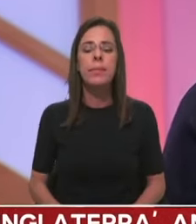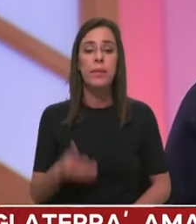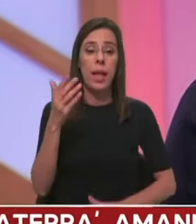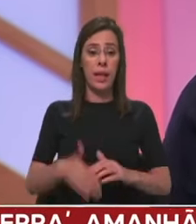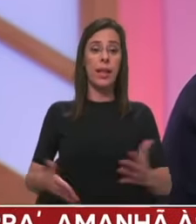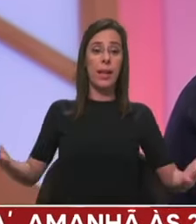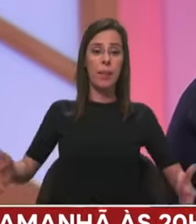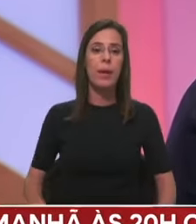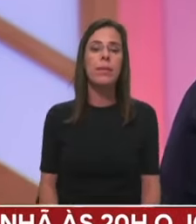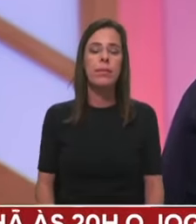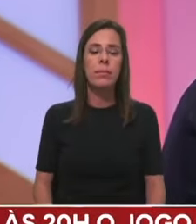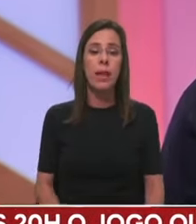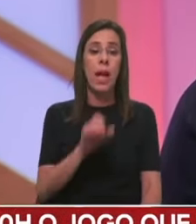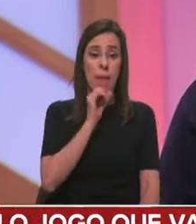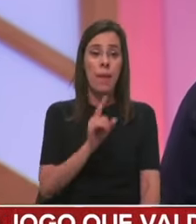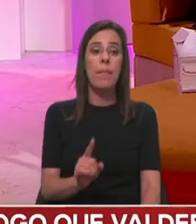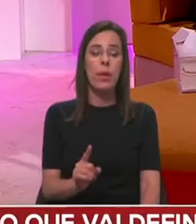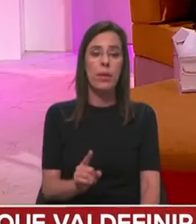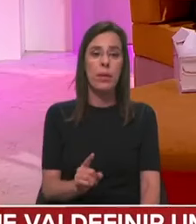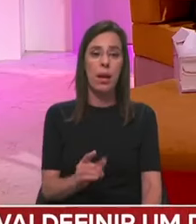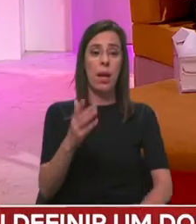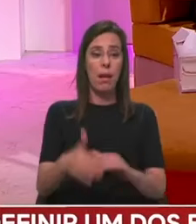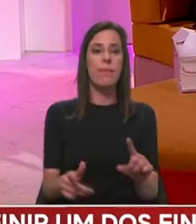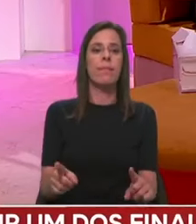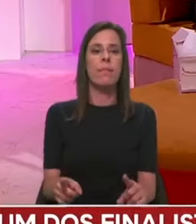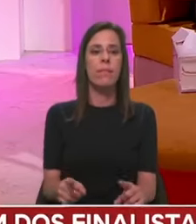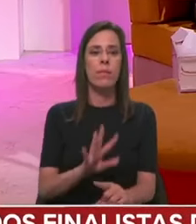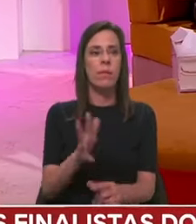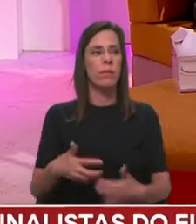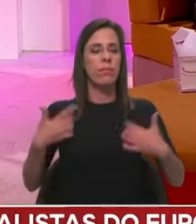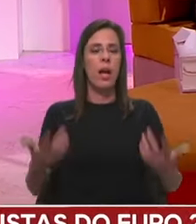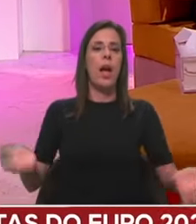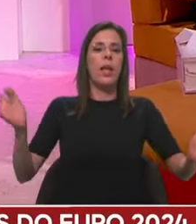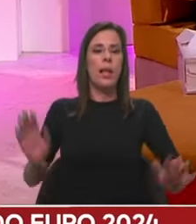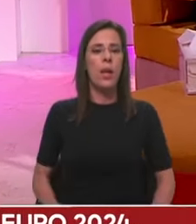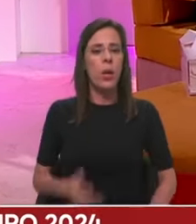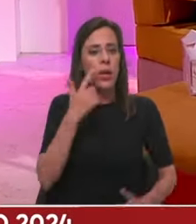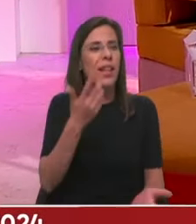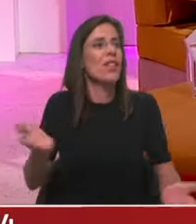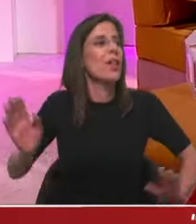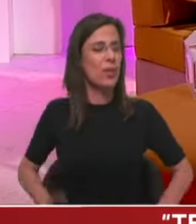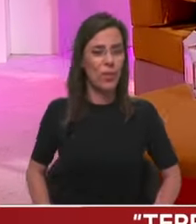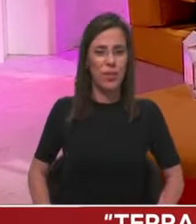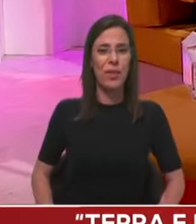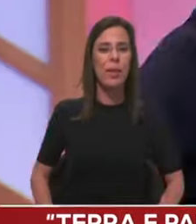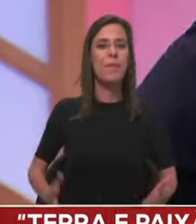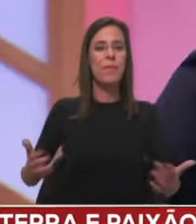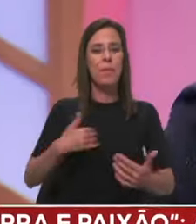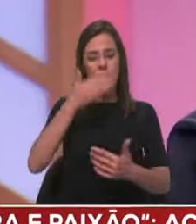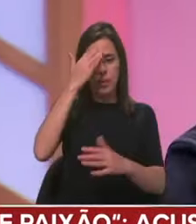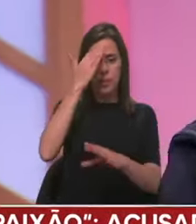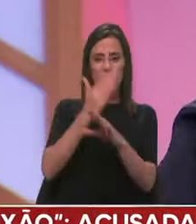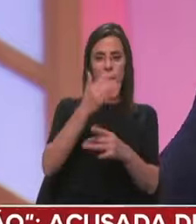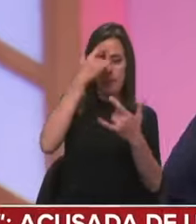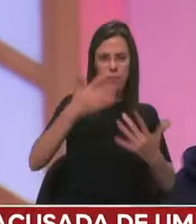repente há uma hipótese Acontece uma coisa destas e fica tudo então mas onde é que já se viu ou seja